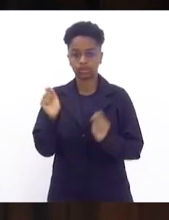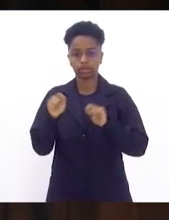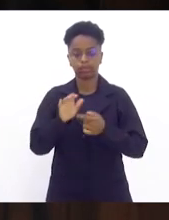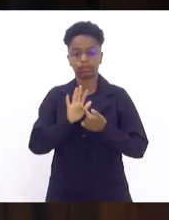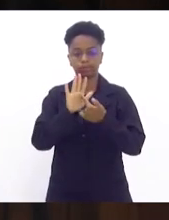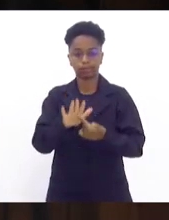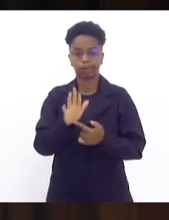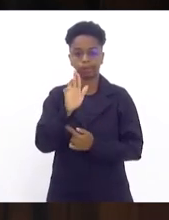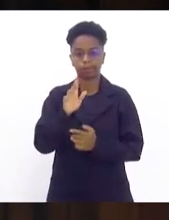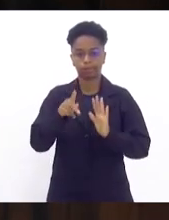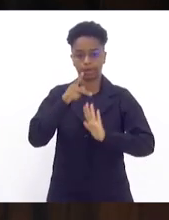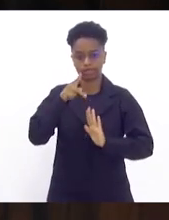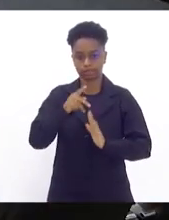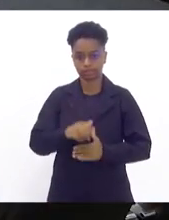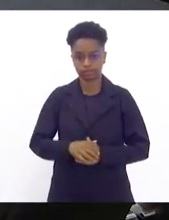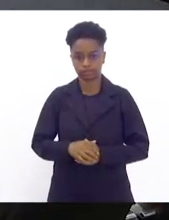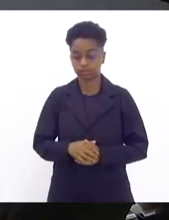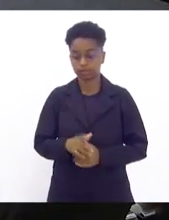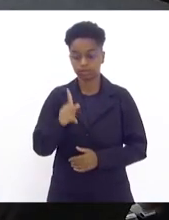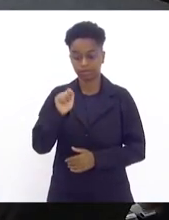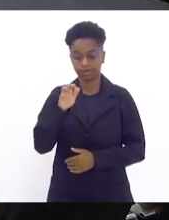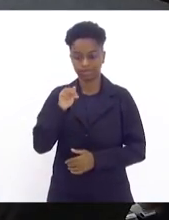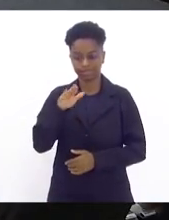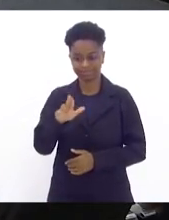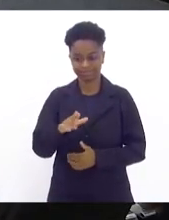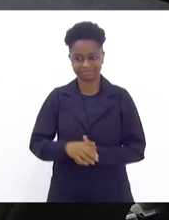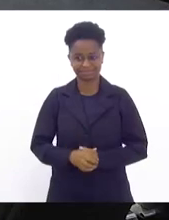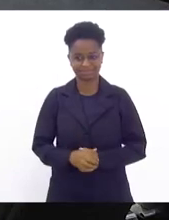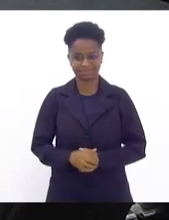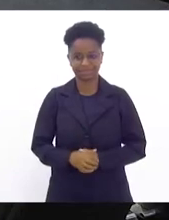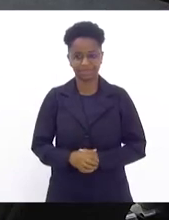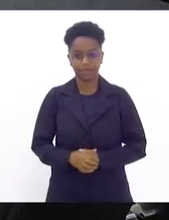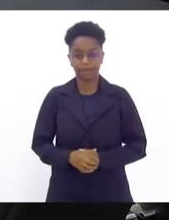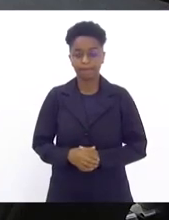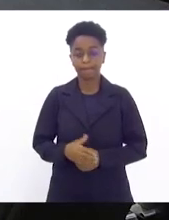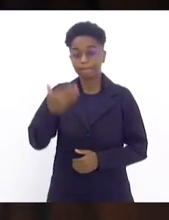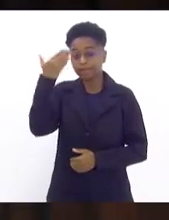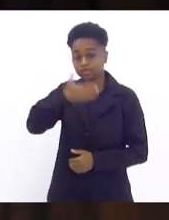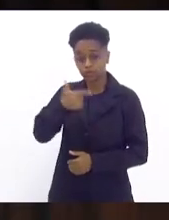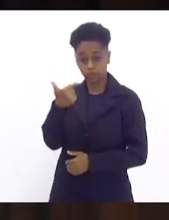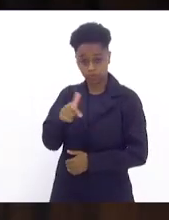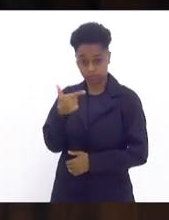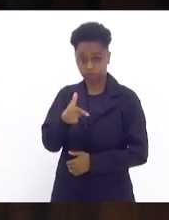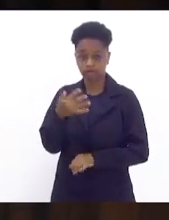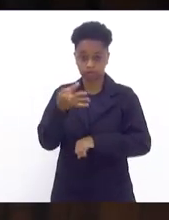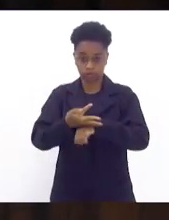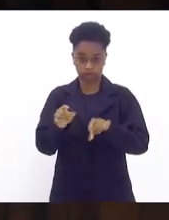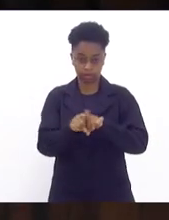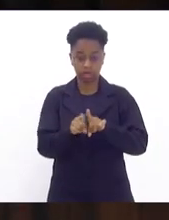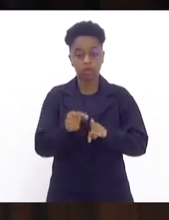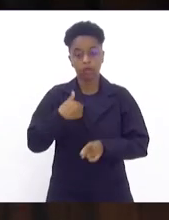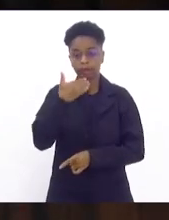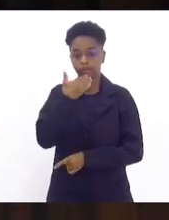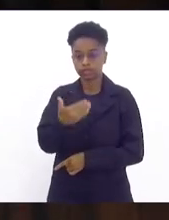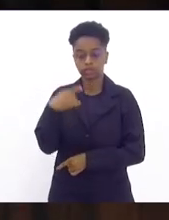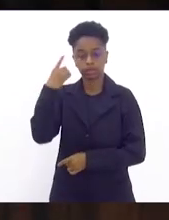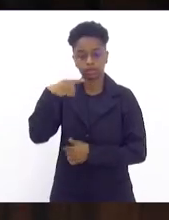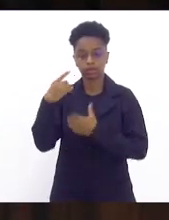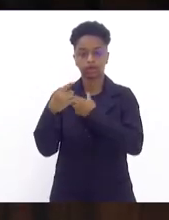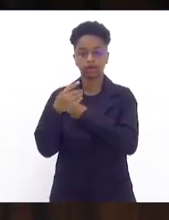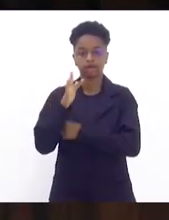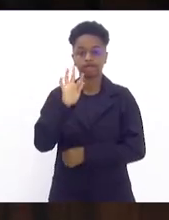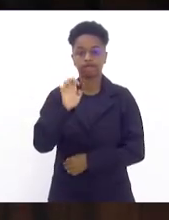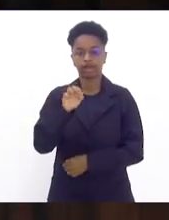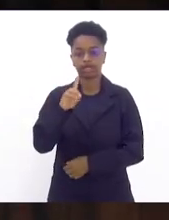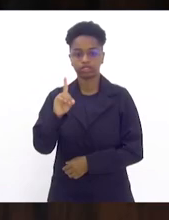Constituição e Justiça. Não estando presente, vou solicitar ao deputado Fred Pacheco para